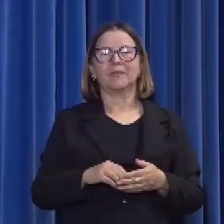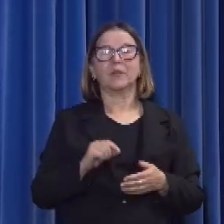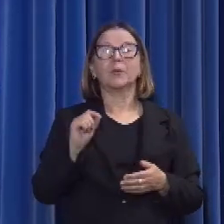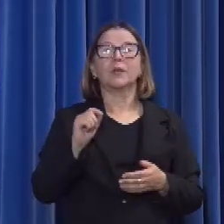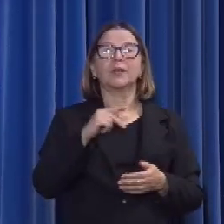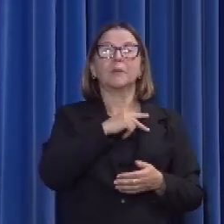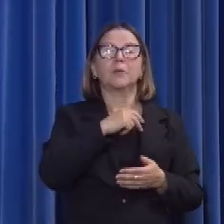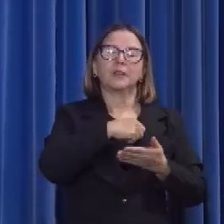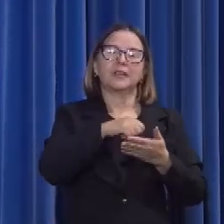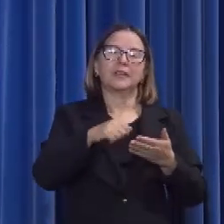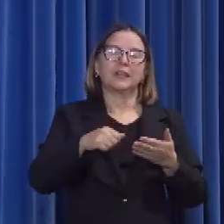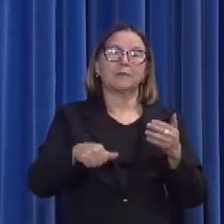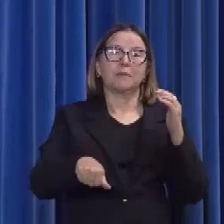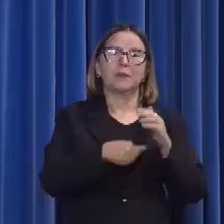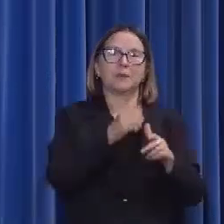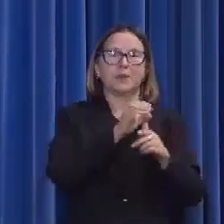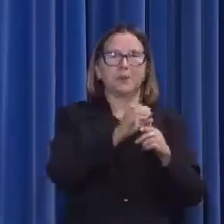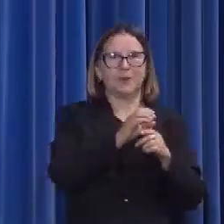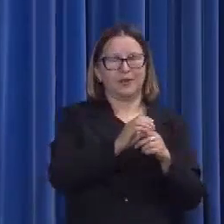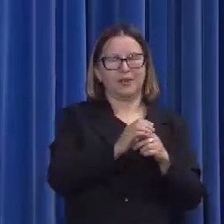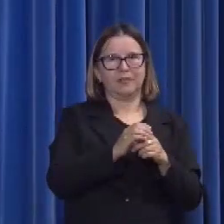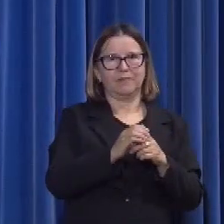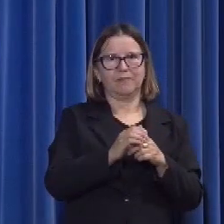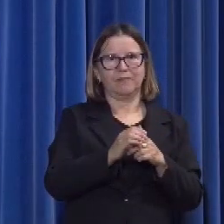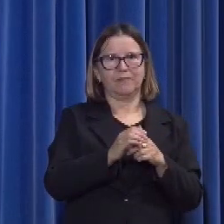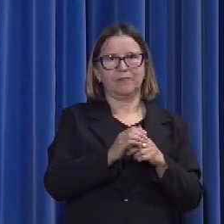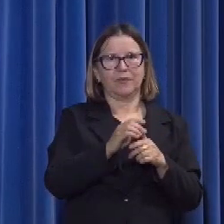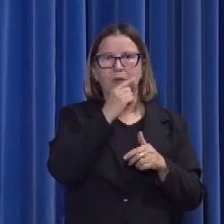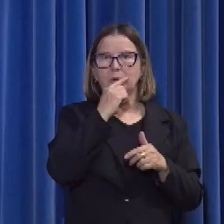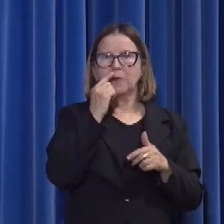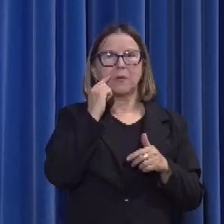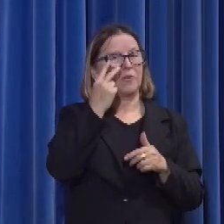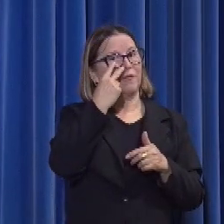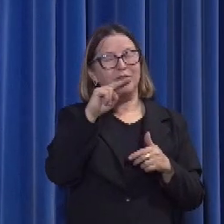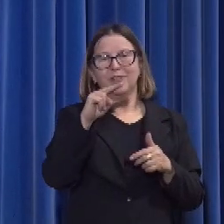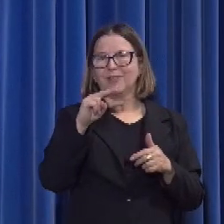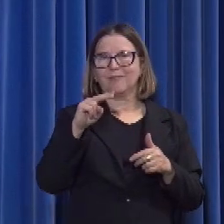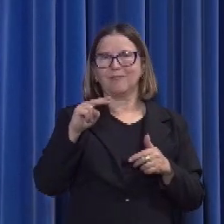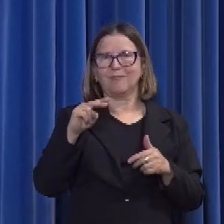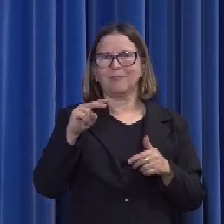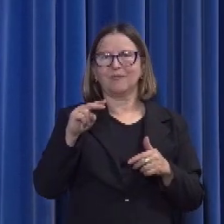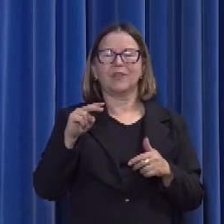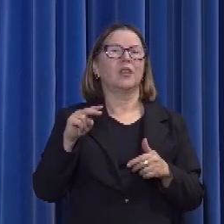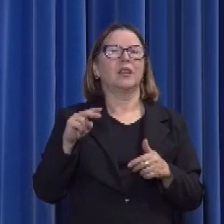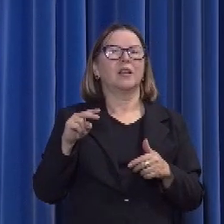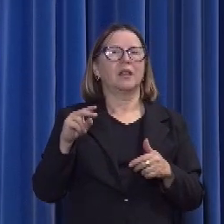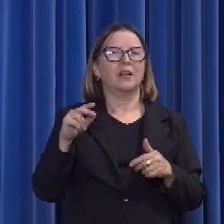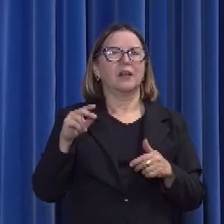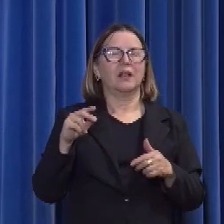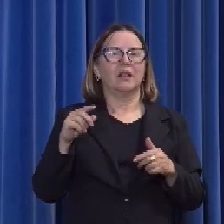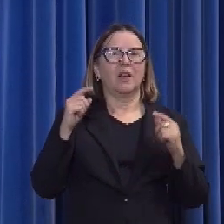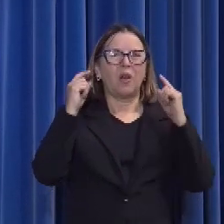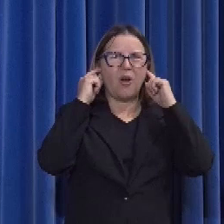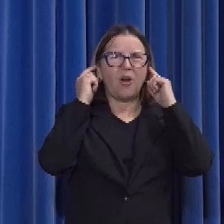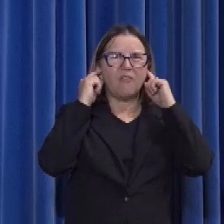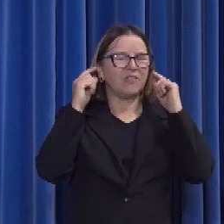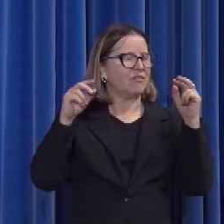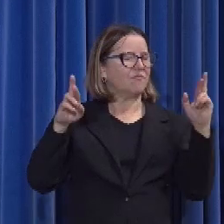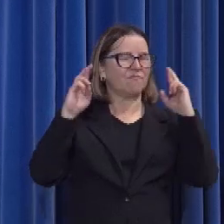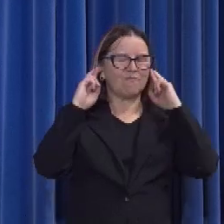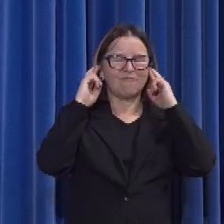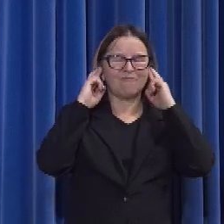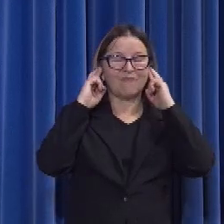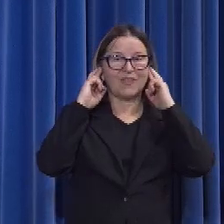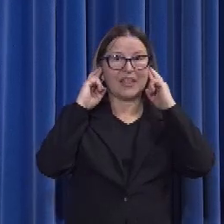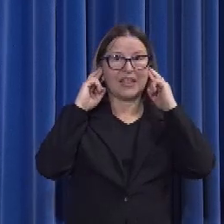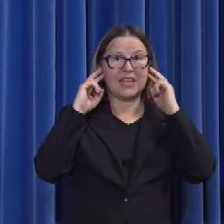Coríntios 2:9? Nem olhos viram, nem ouvidos ouviram, nem jamais penetrou em coração humano o